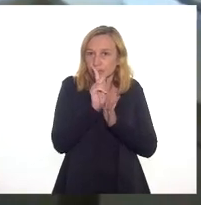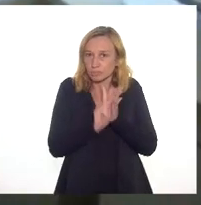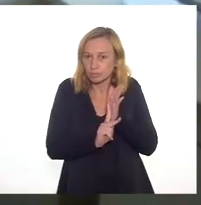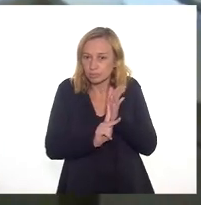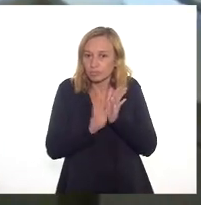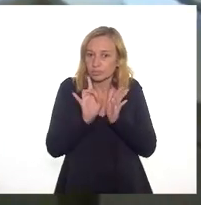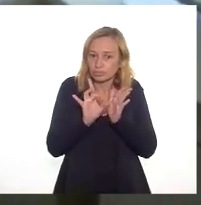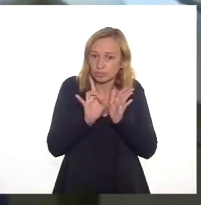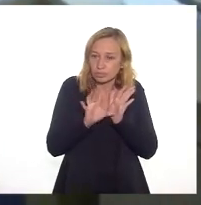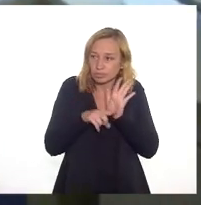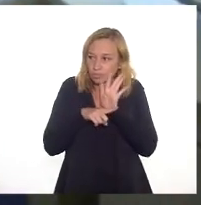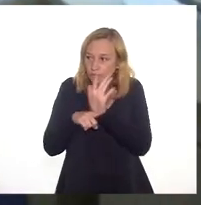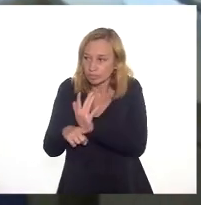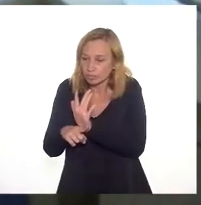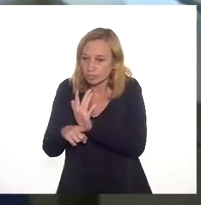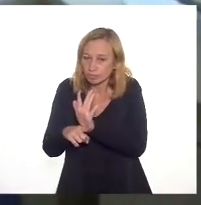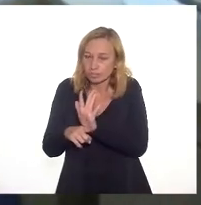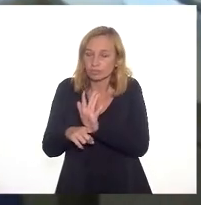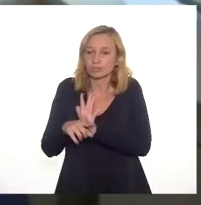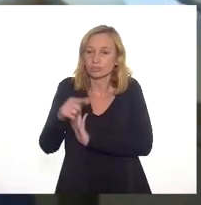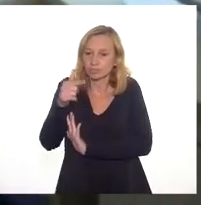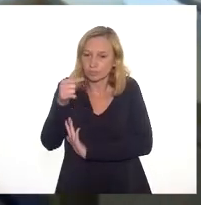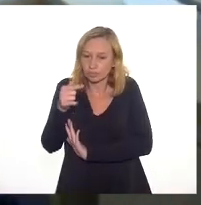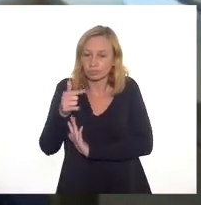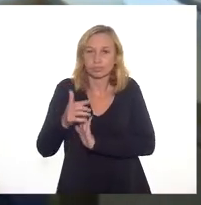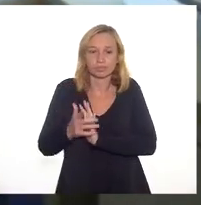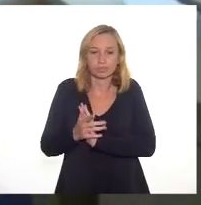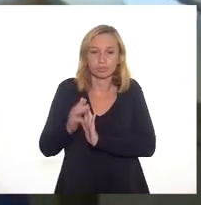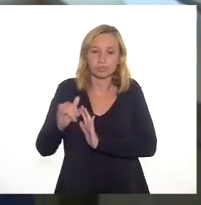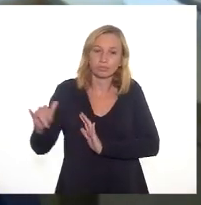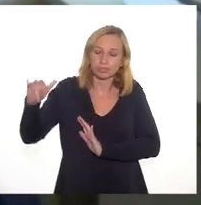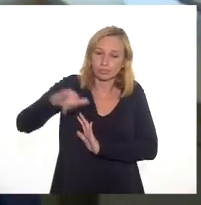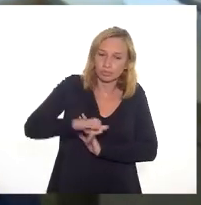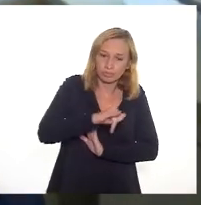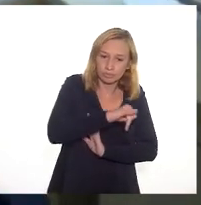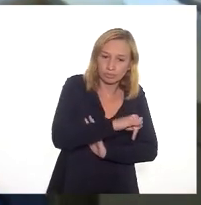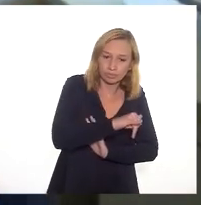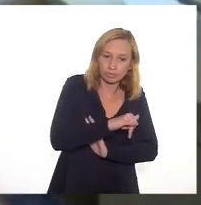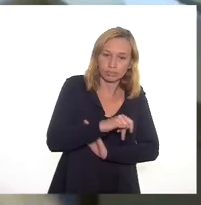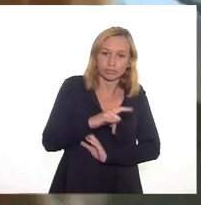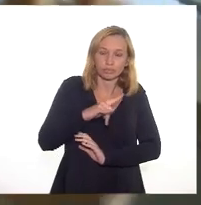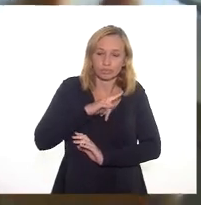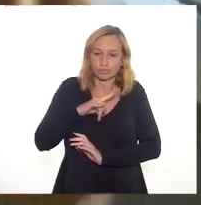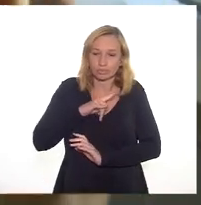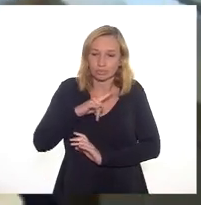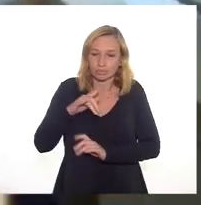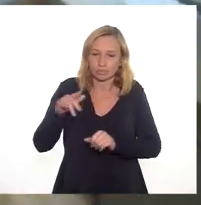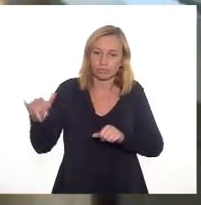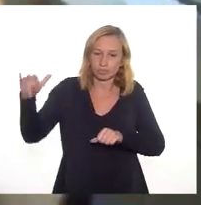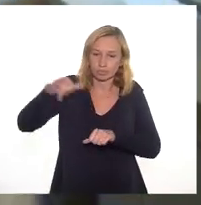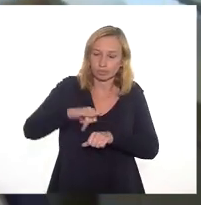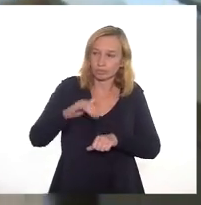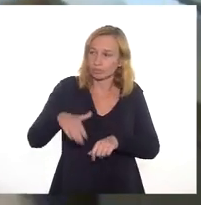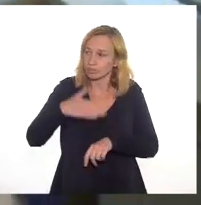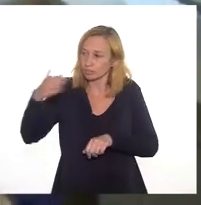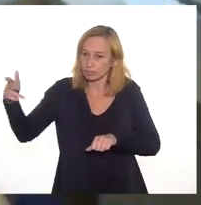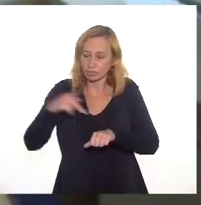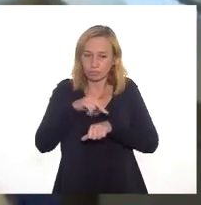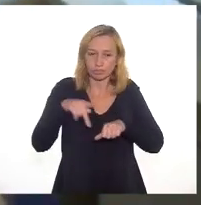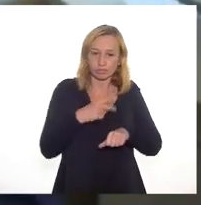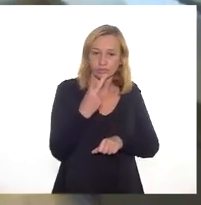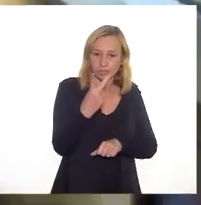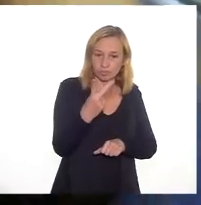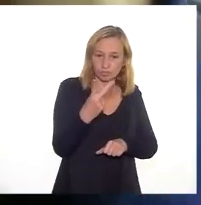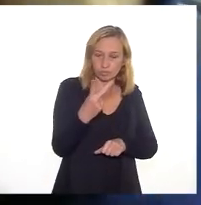para atender com a alíquota de 7 os aeroportos que tivessem hub internacional. E só tem 2 no nosso